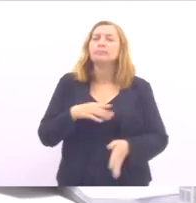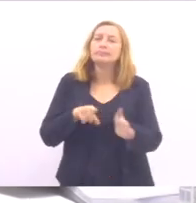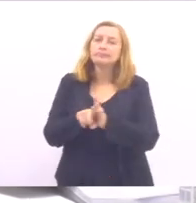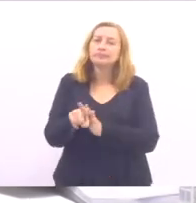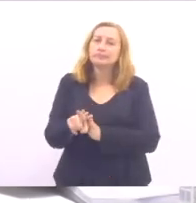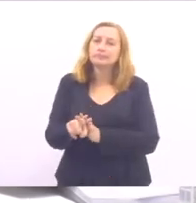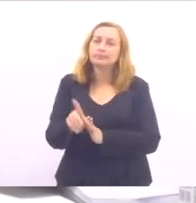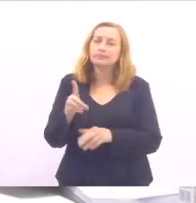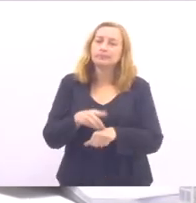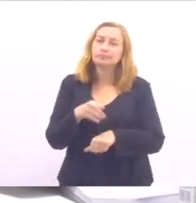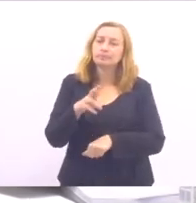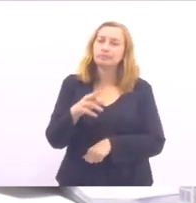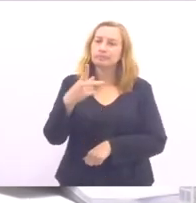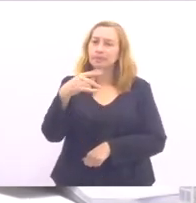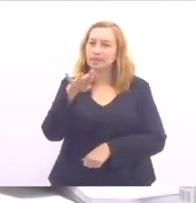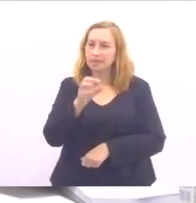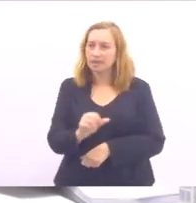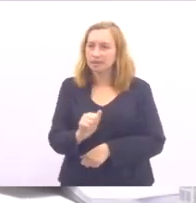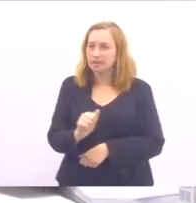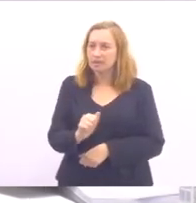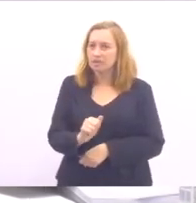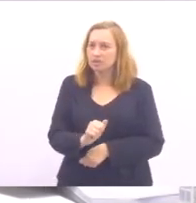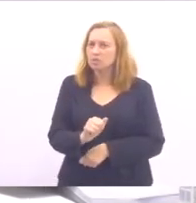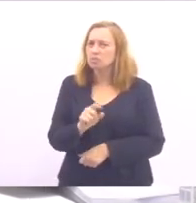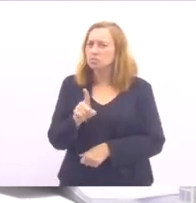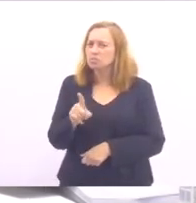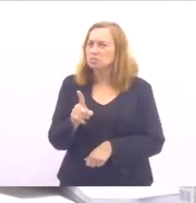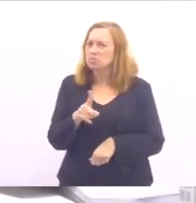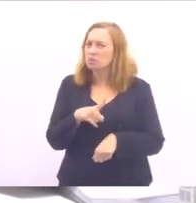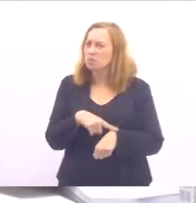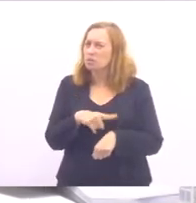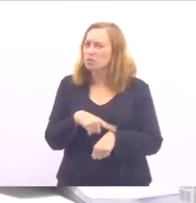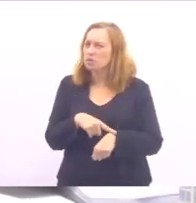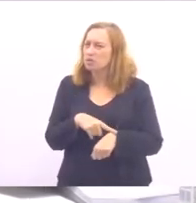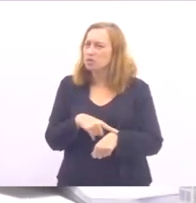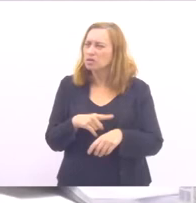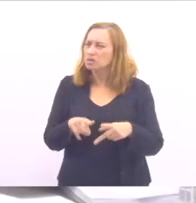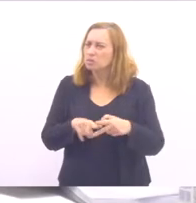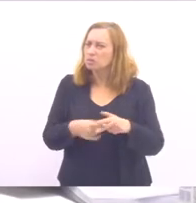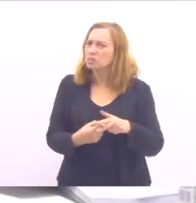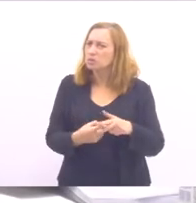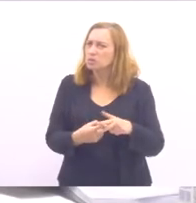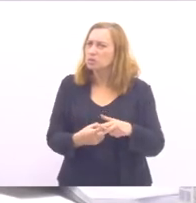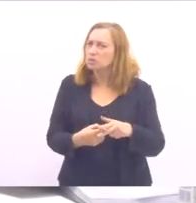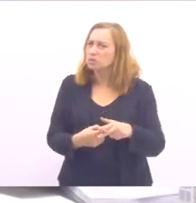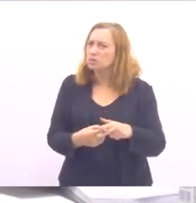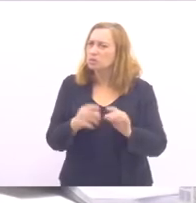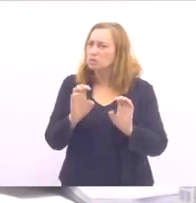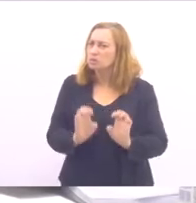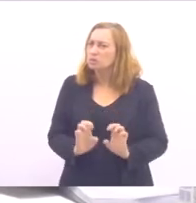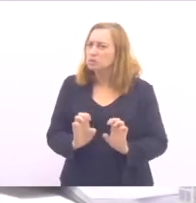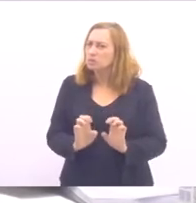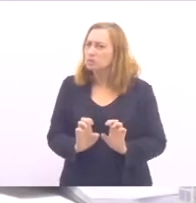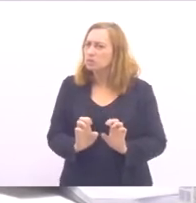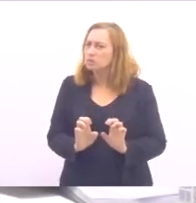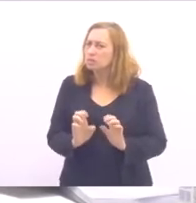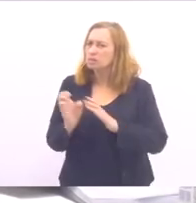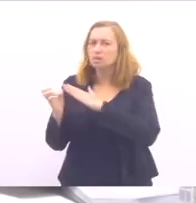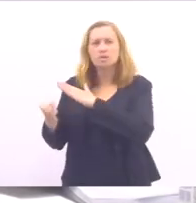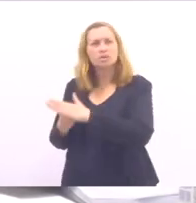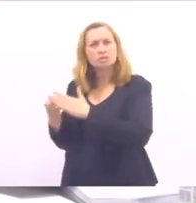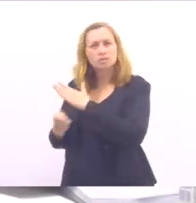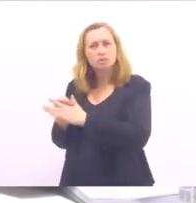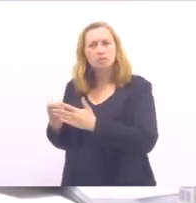pergunta, doutora Patrícia, é o seguinte, será que não está na hora de fazer um termo de ajuste de conduta para essas